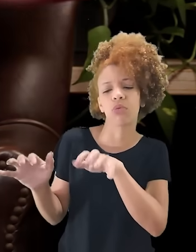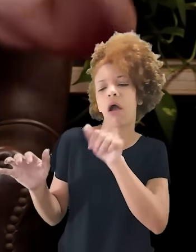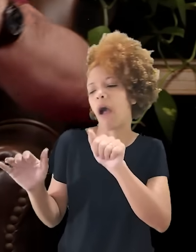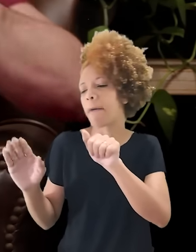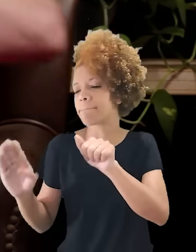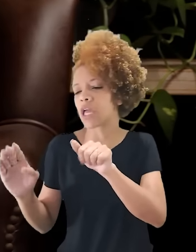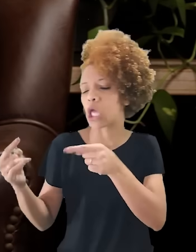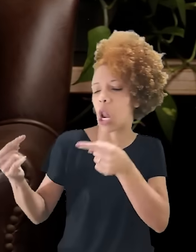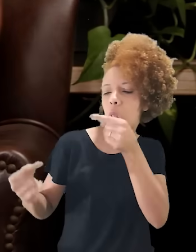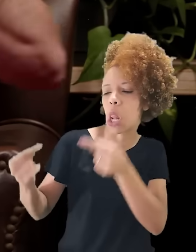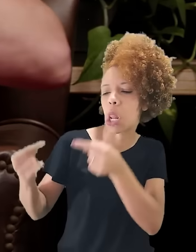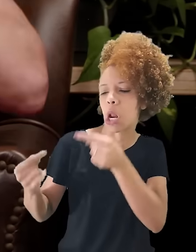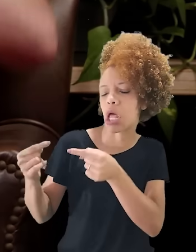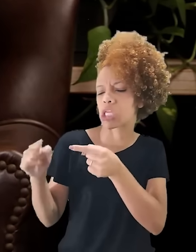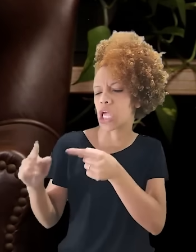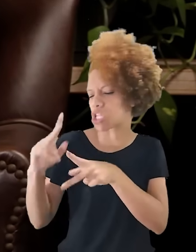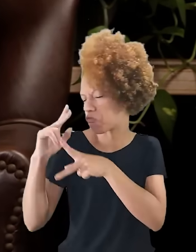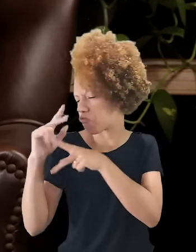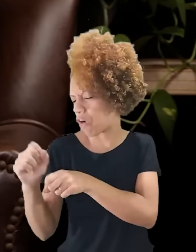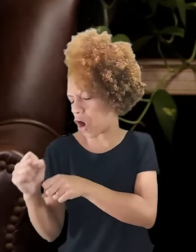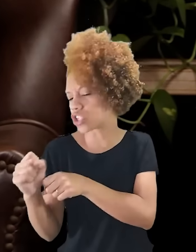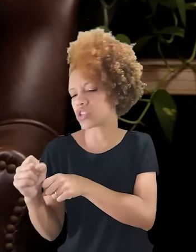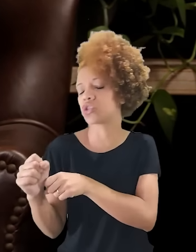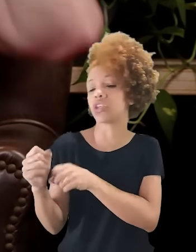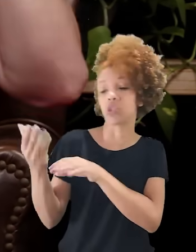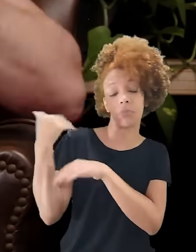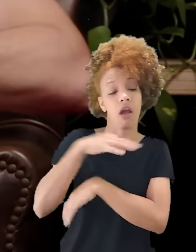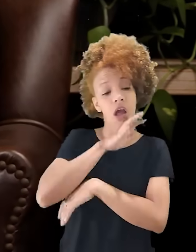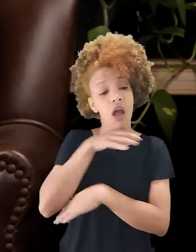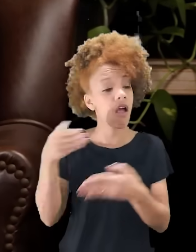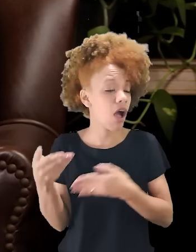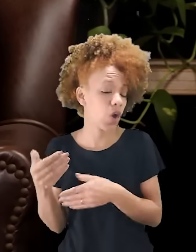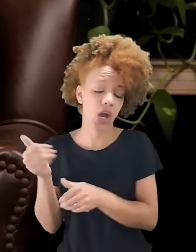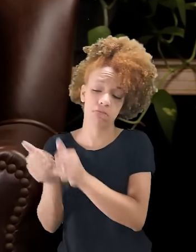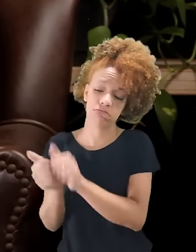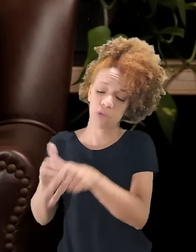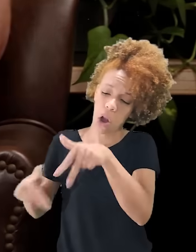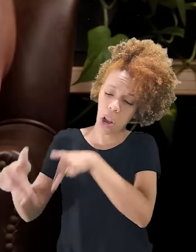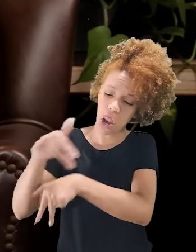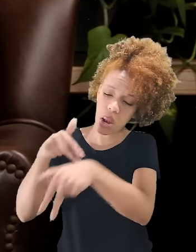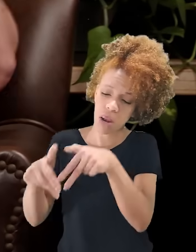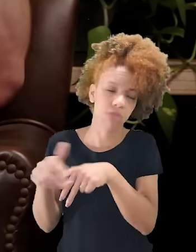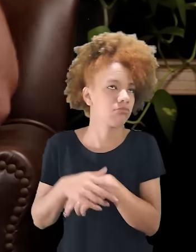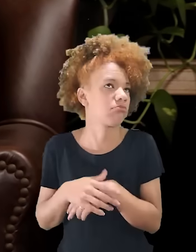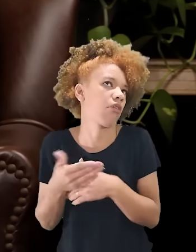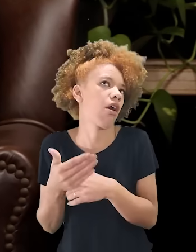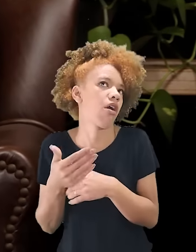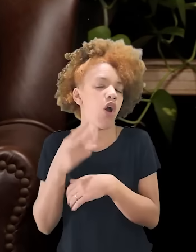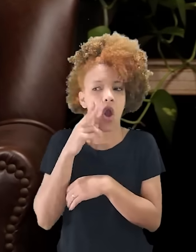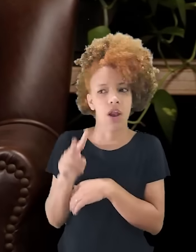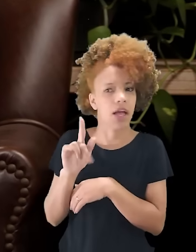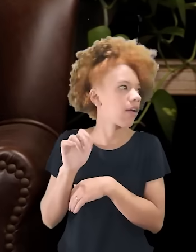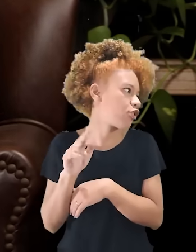time e esse cara é o guerreiro que antigamente na época dos leões e agora chuta uma bola você fala pro o Guardiola é a gente